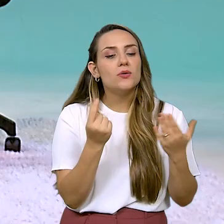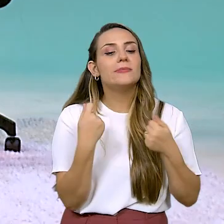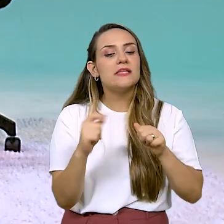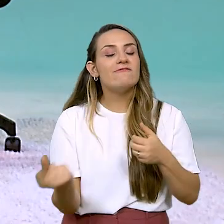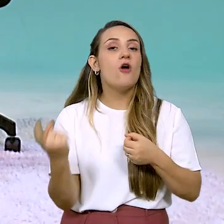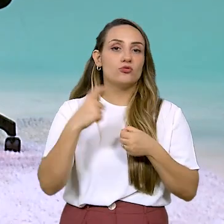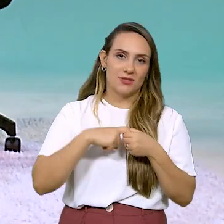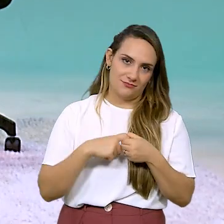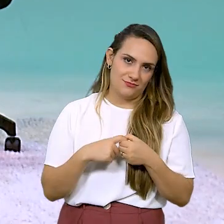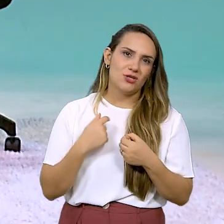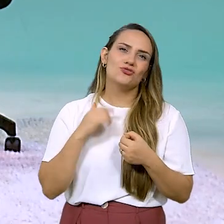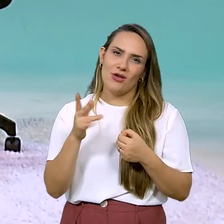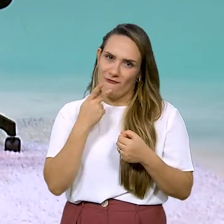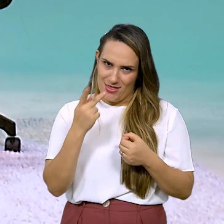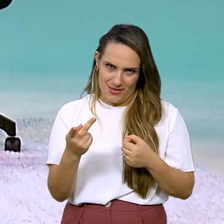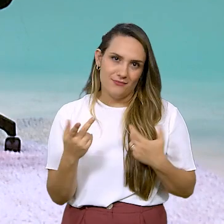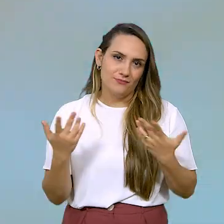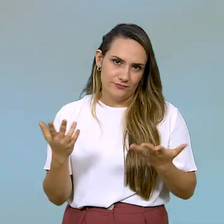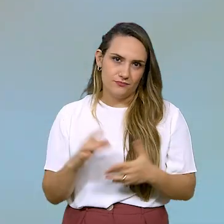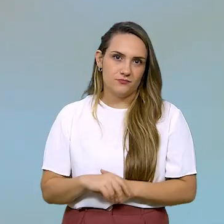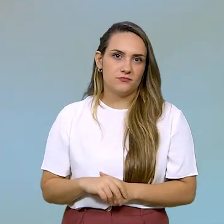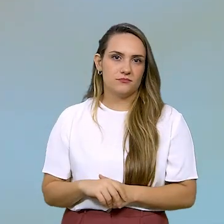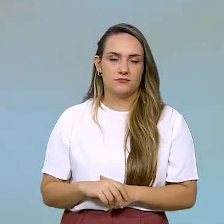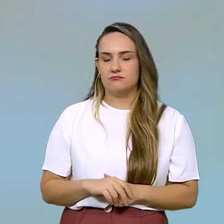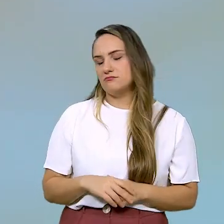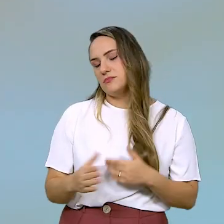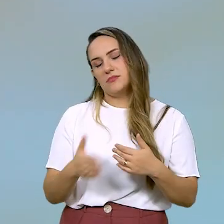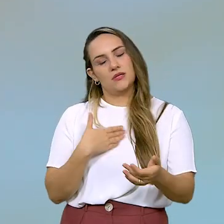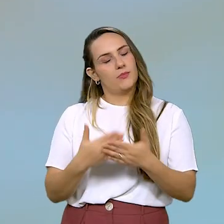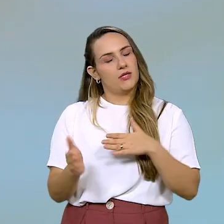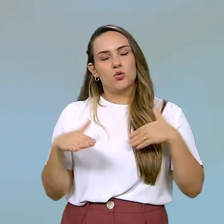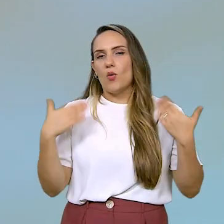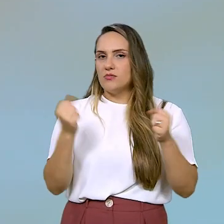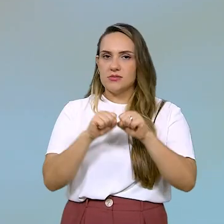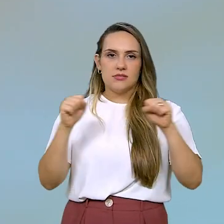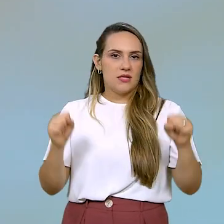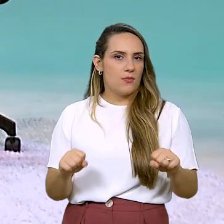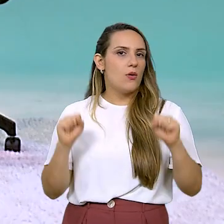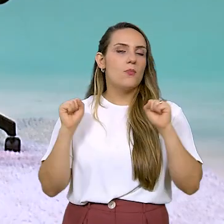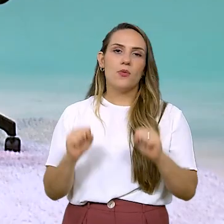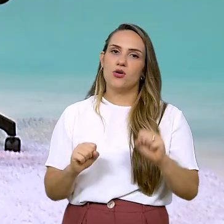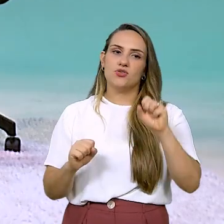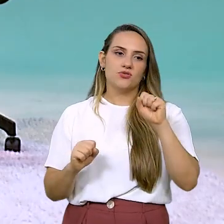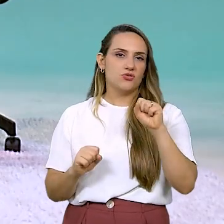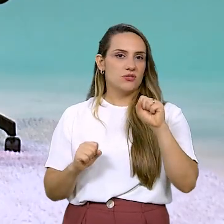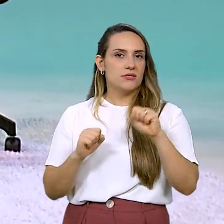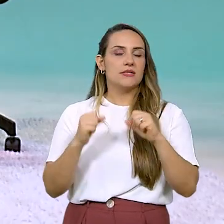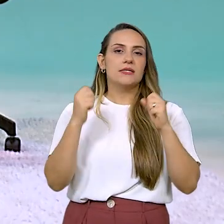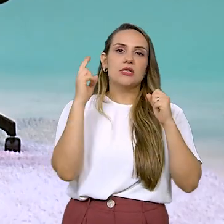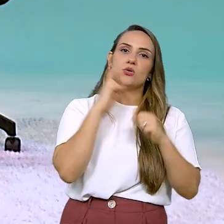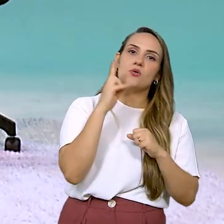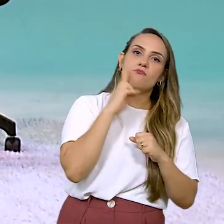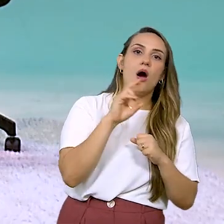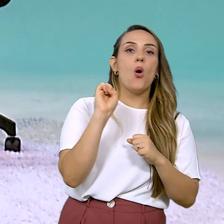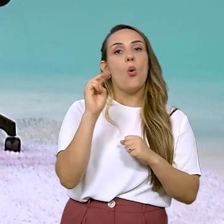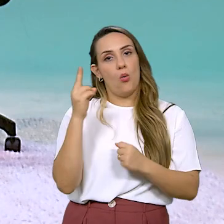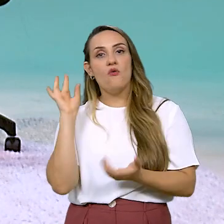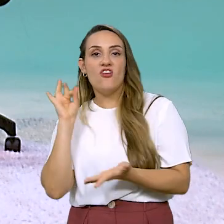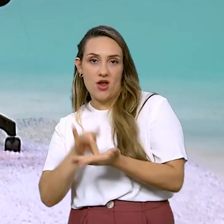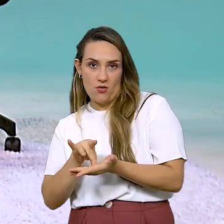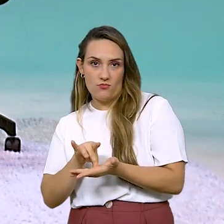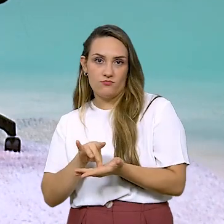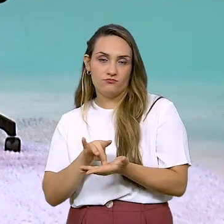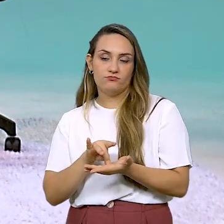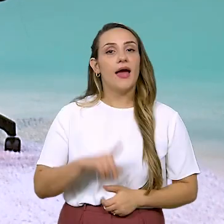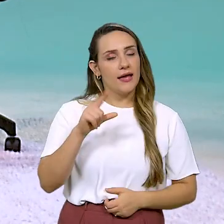restituídos, como esses tributos que eu já mencionei anteriormente. Indiferente do sistema a que a empresa está submetida, seja o simples ou o lucro real. Seja o simples, do